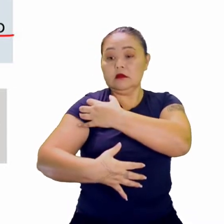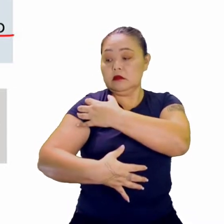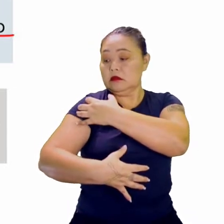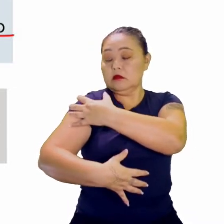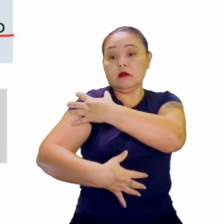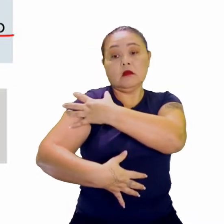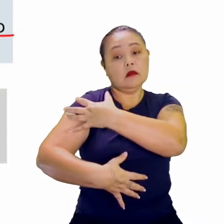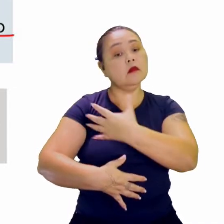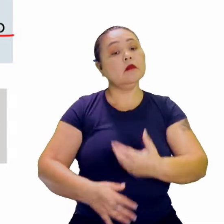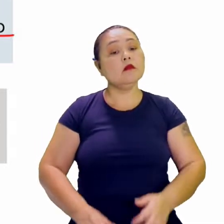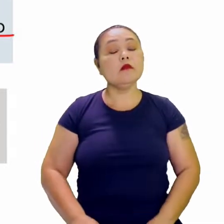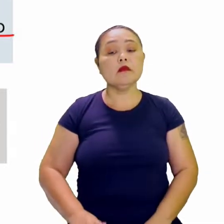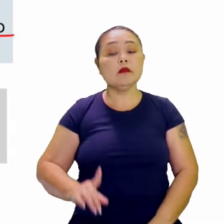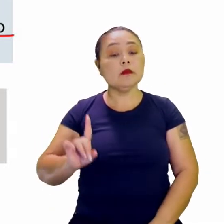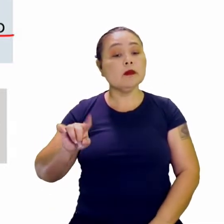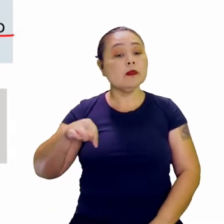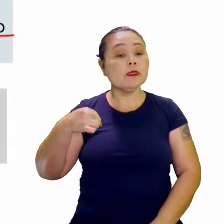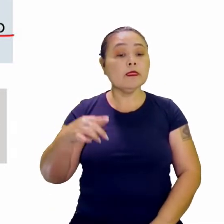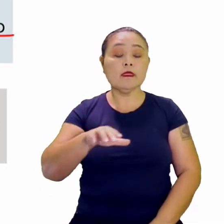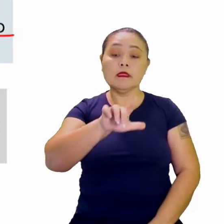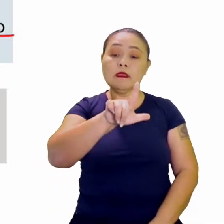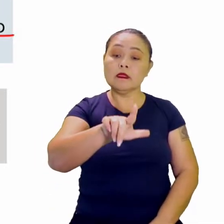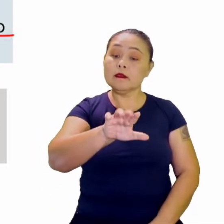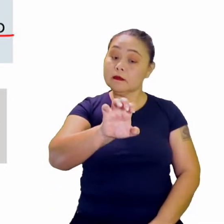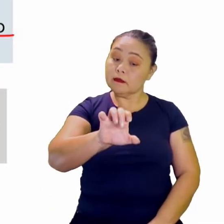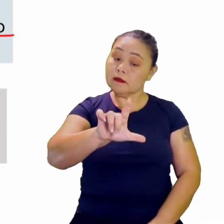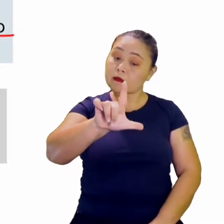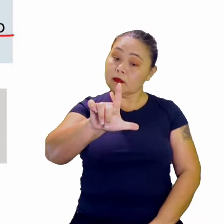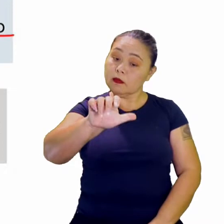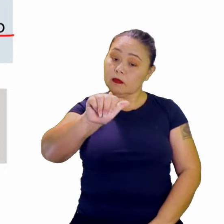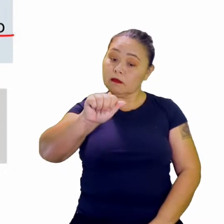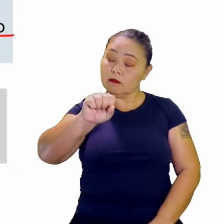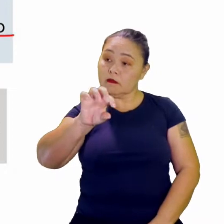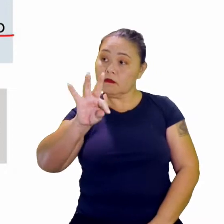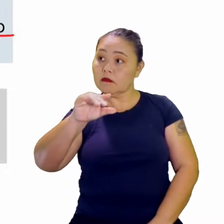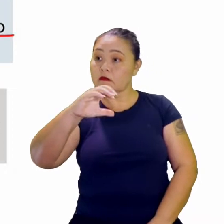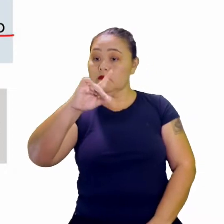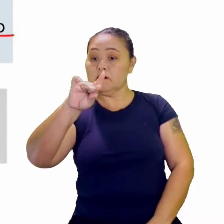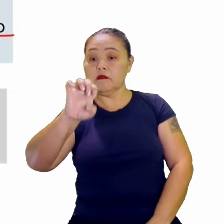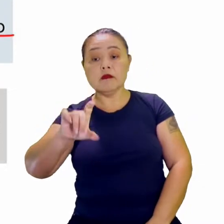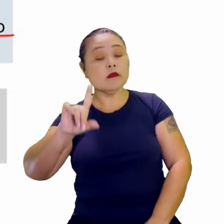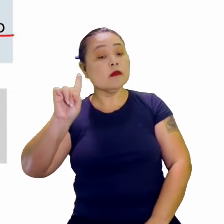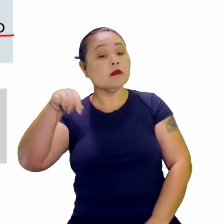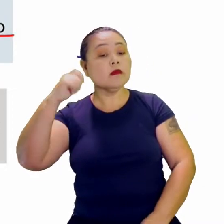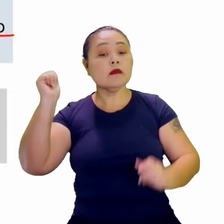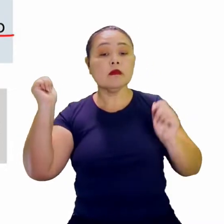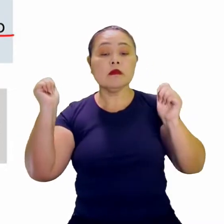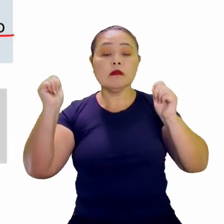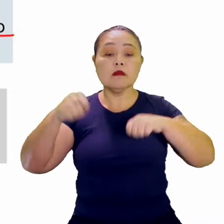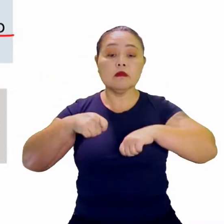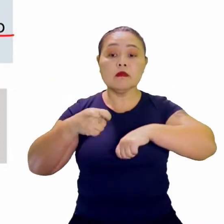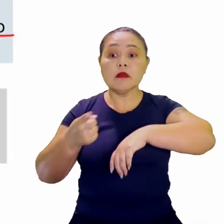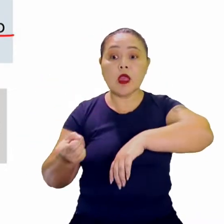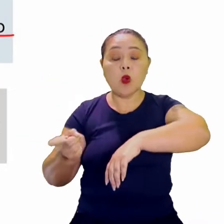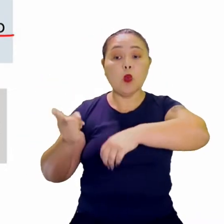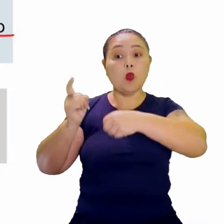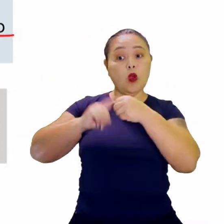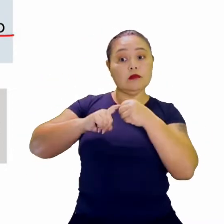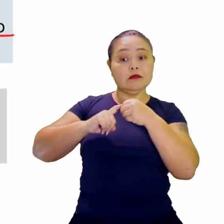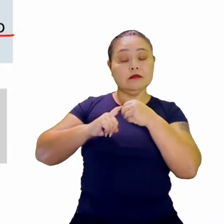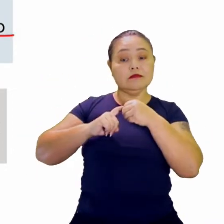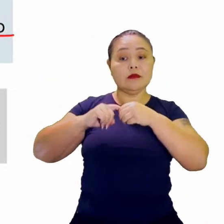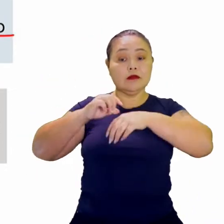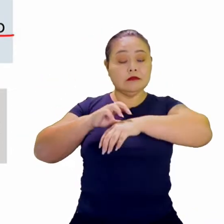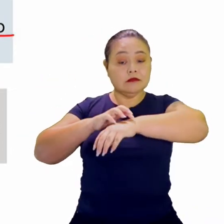Então, extensibilidade. E a elasticidade, que seria o quê? A capacidade dele voltar.